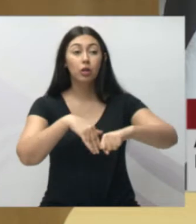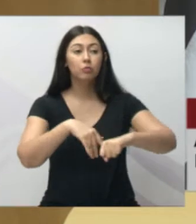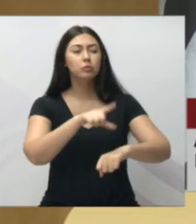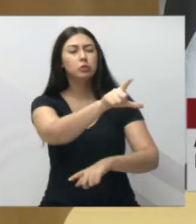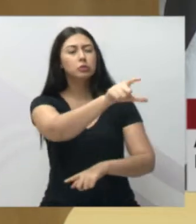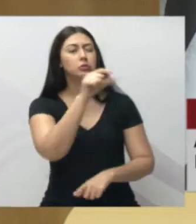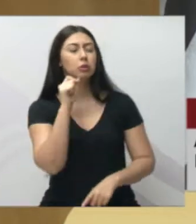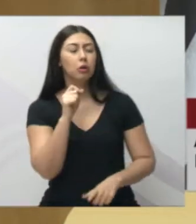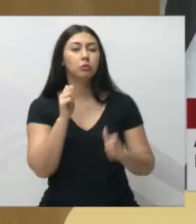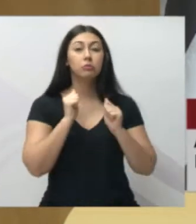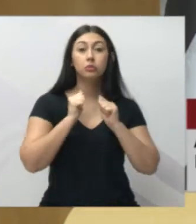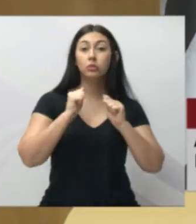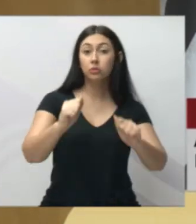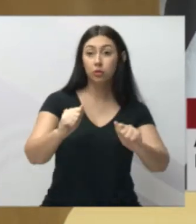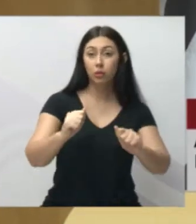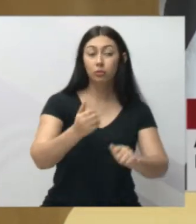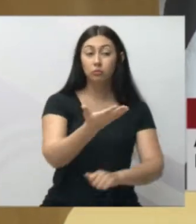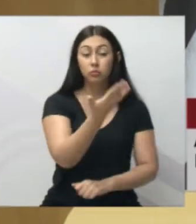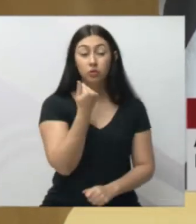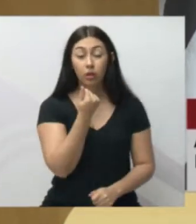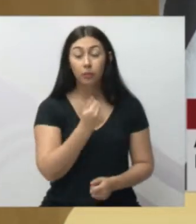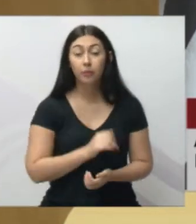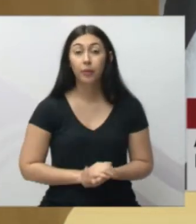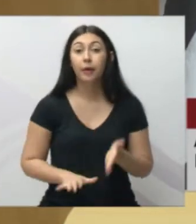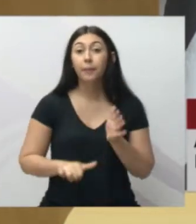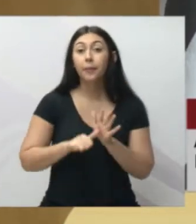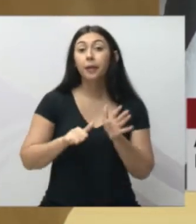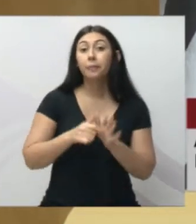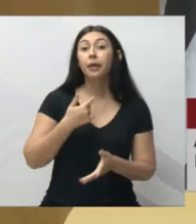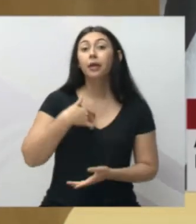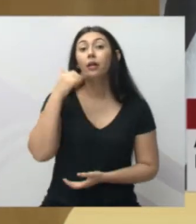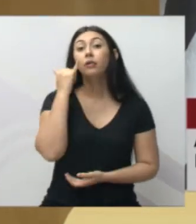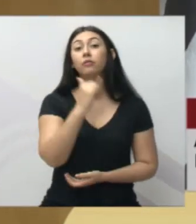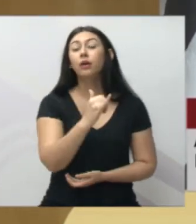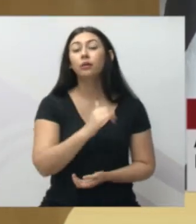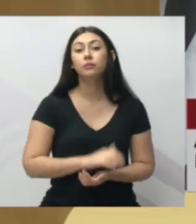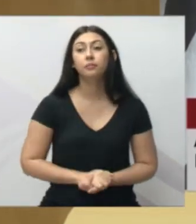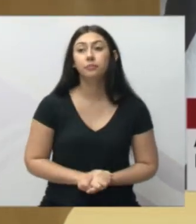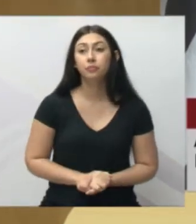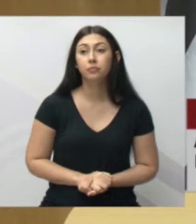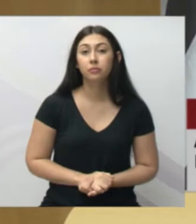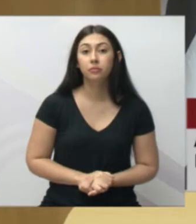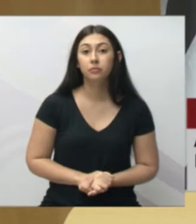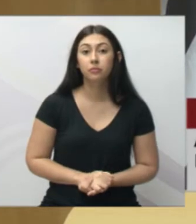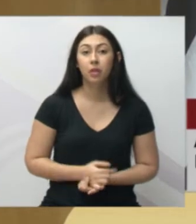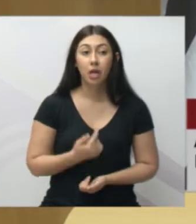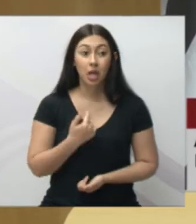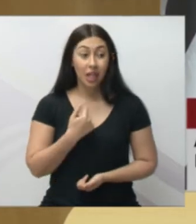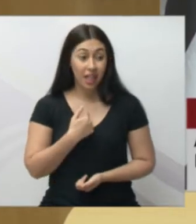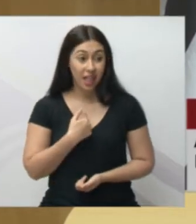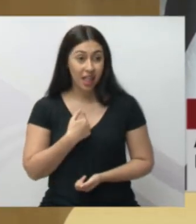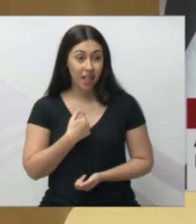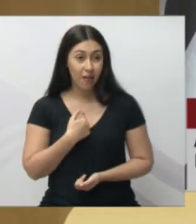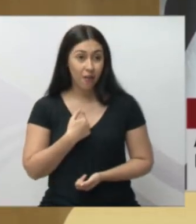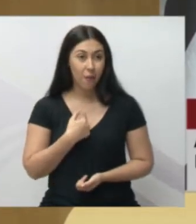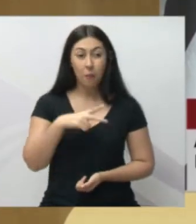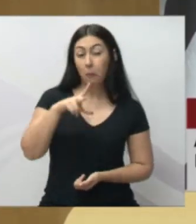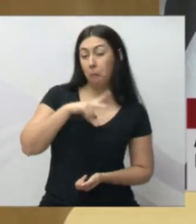meu gabinete, uma das coisas que eu falo eu não misturo